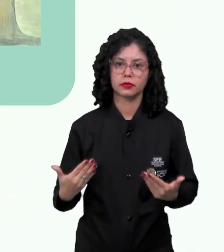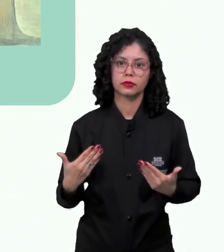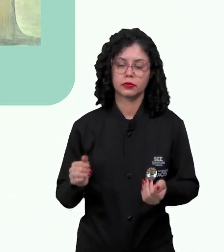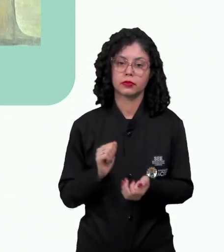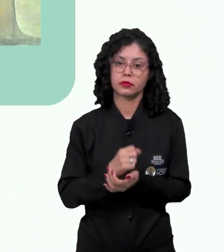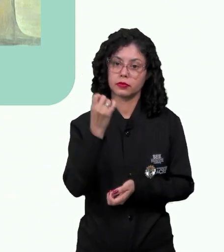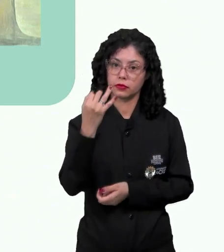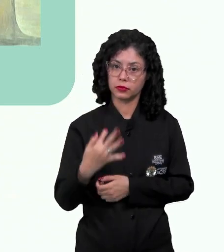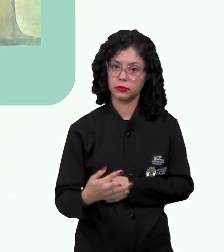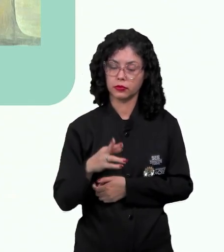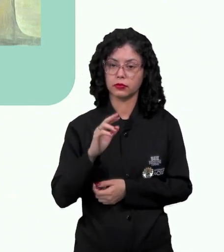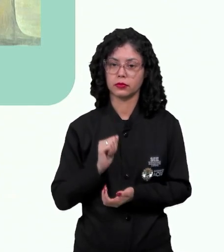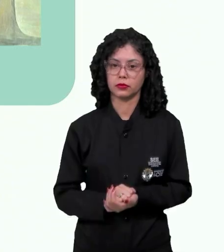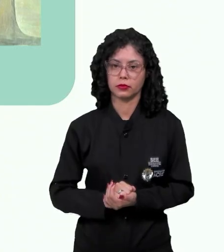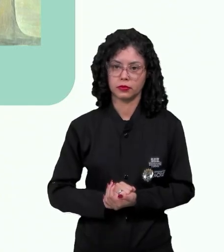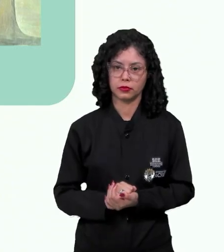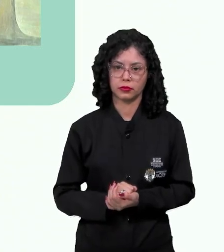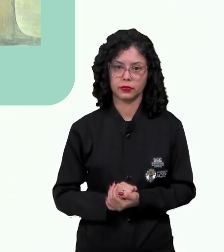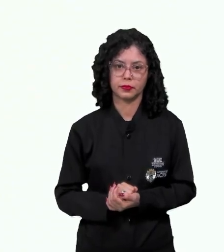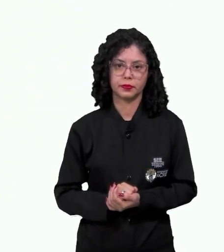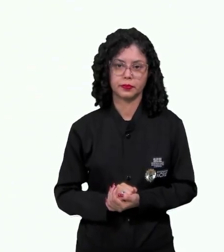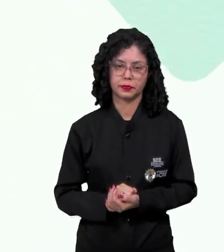quer dizer, certo?